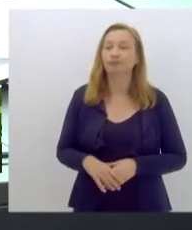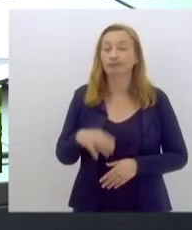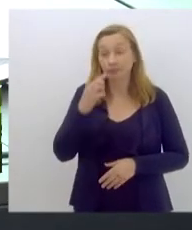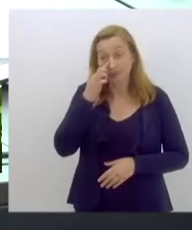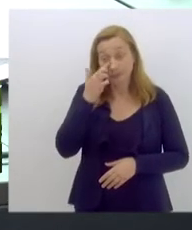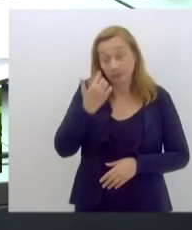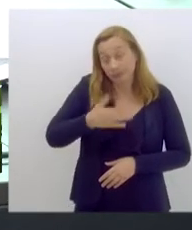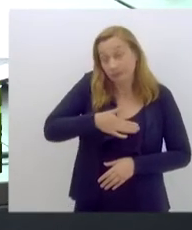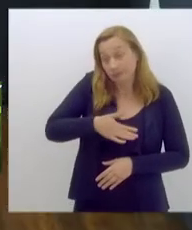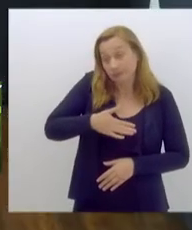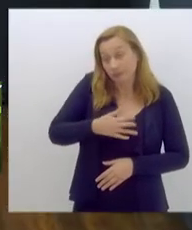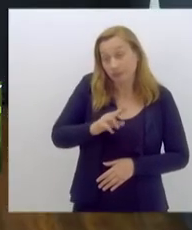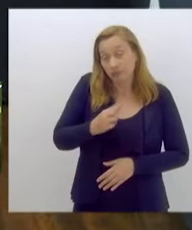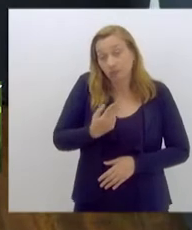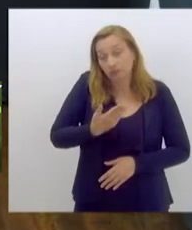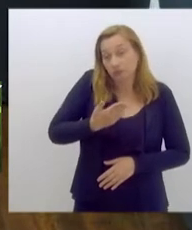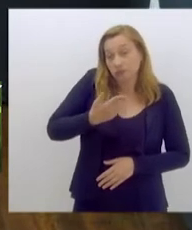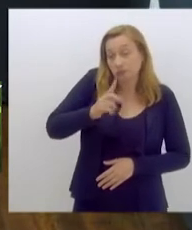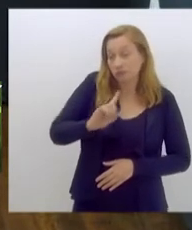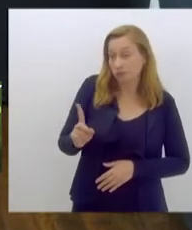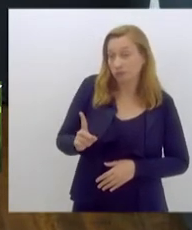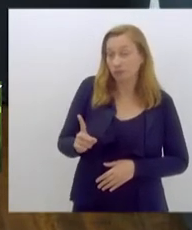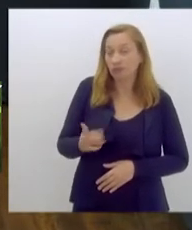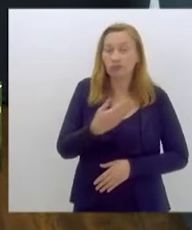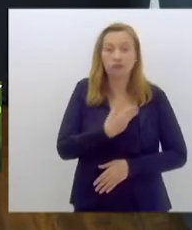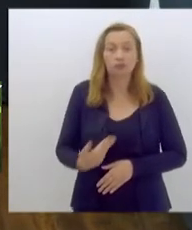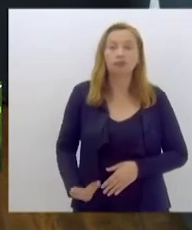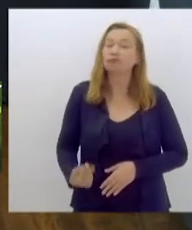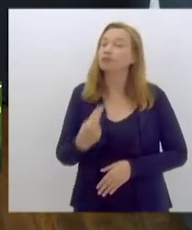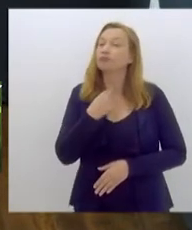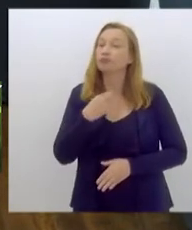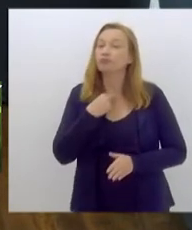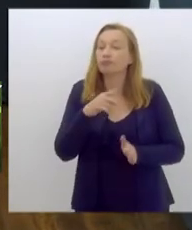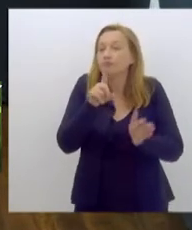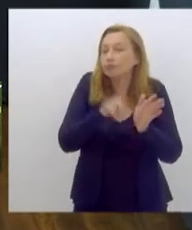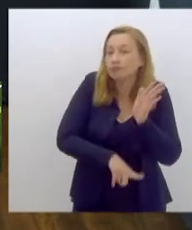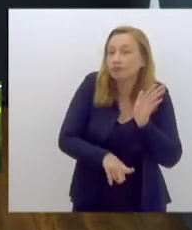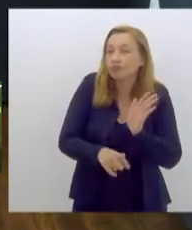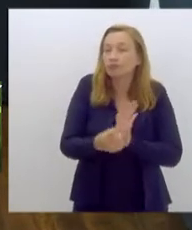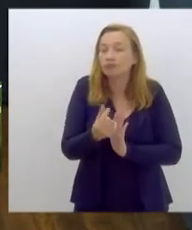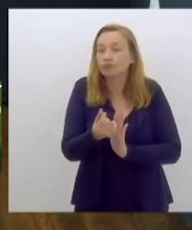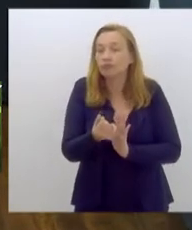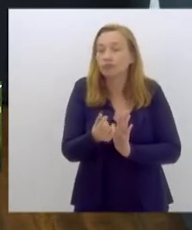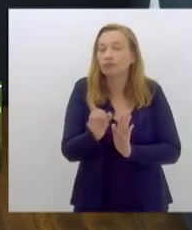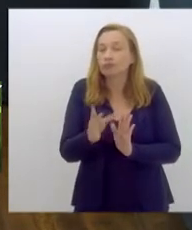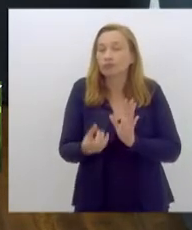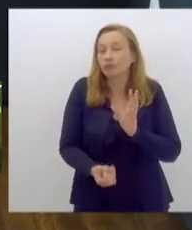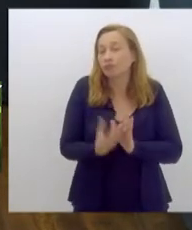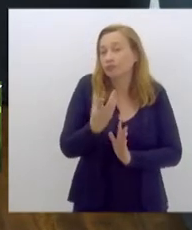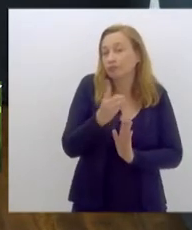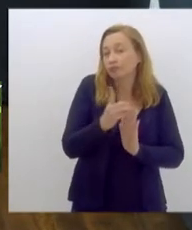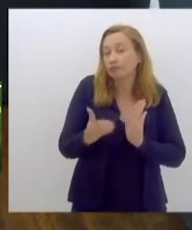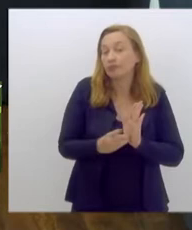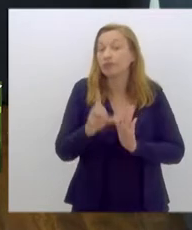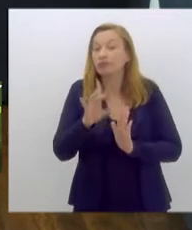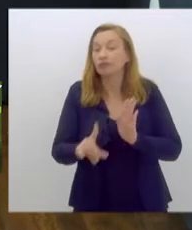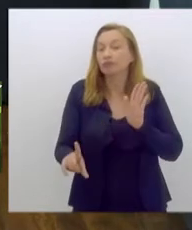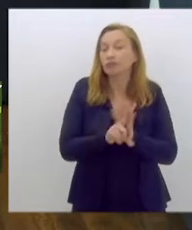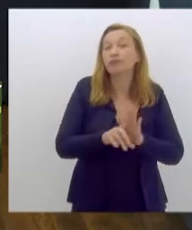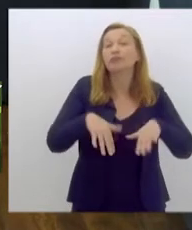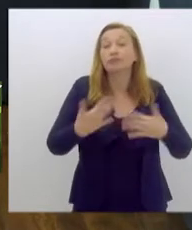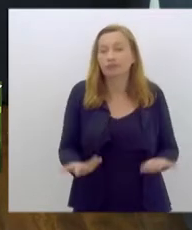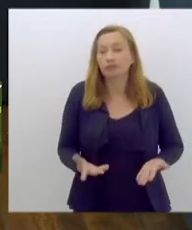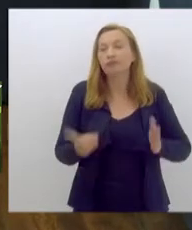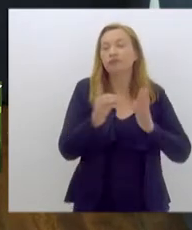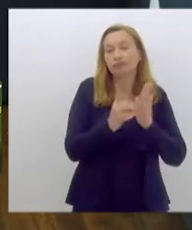gostemos ou não, o governador não pode reduzir a alíquota por decreto, só o pode por lei. Então, o decreto